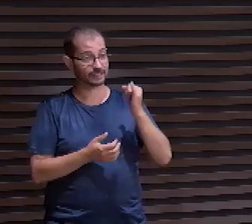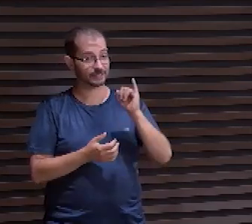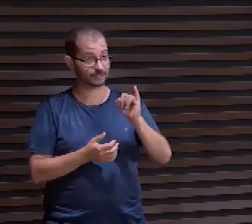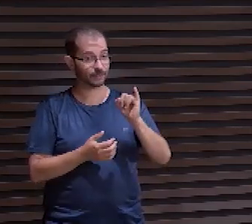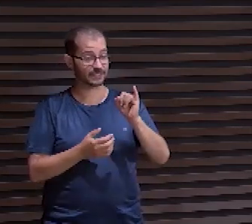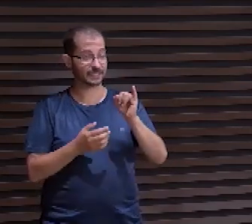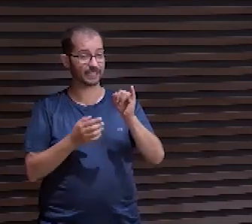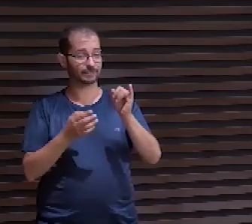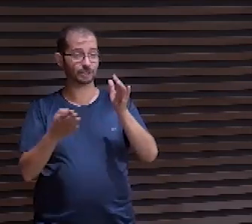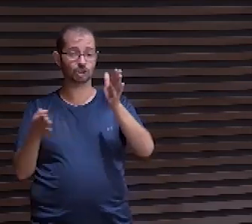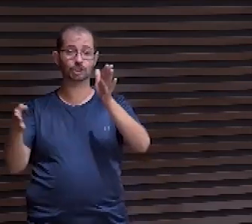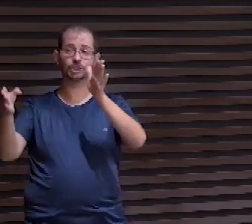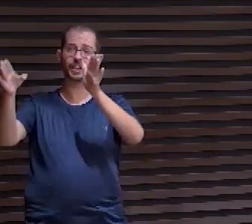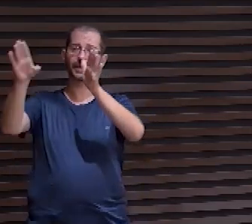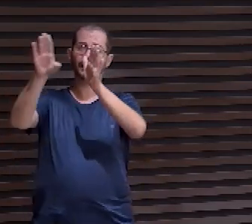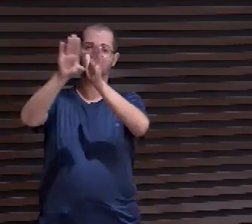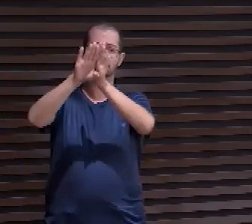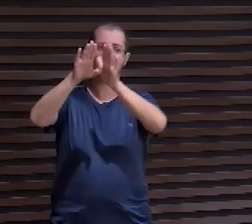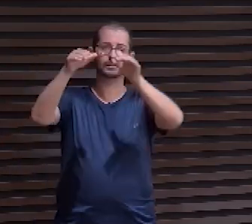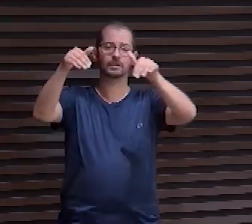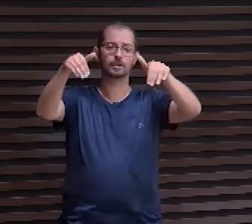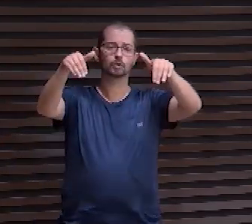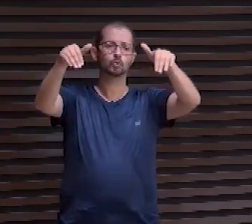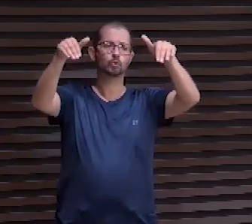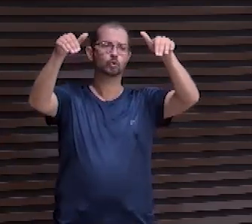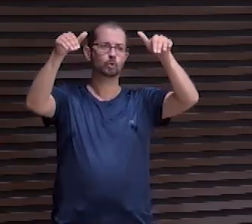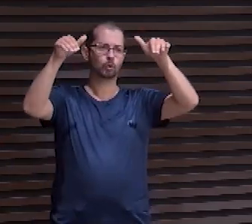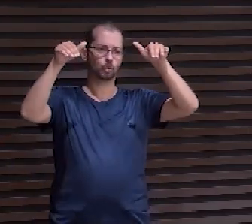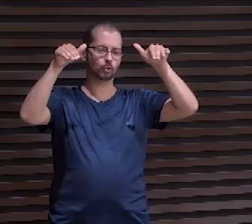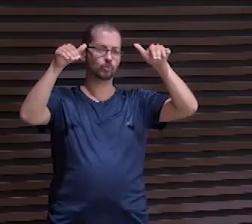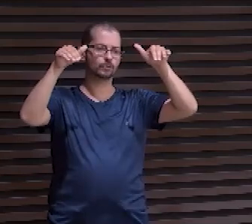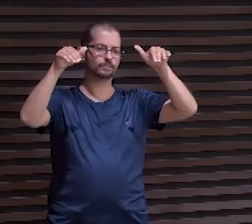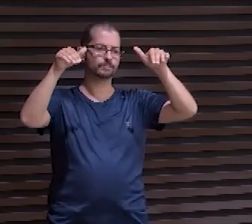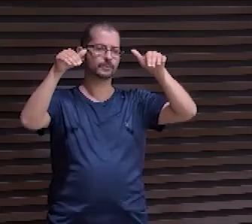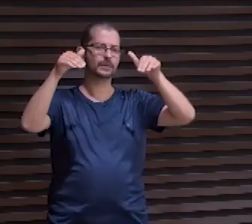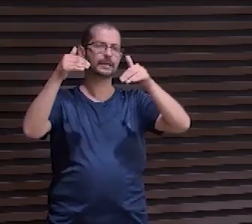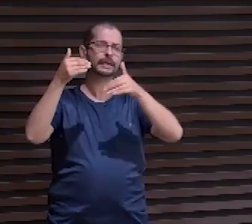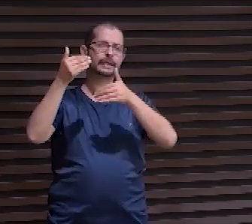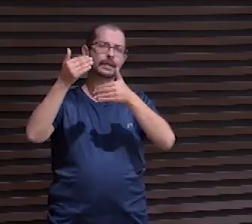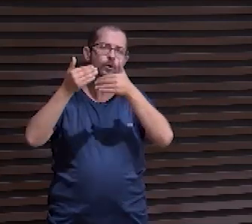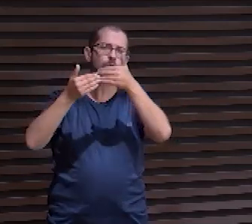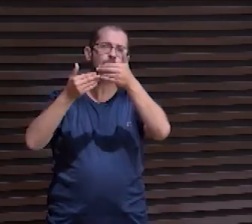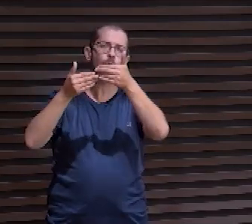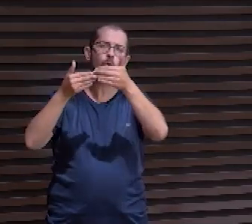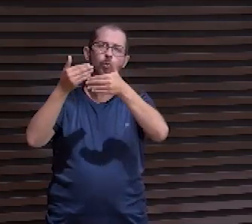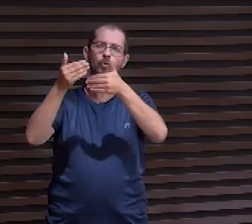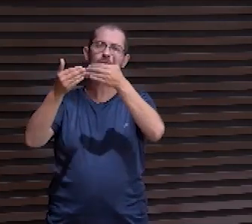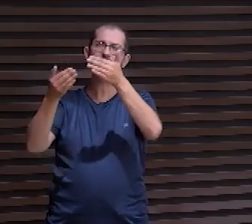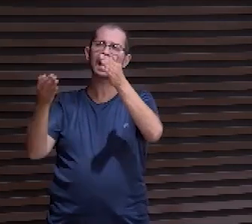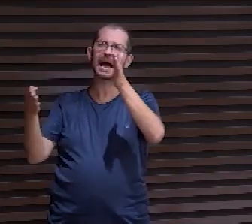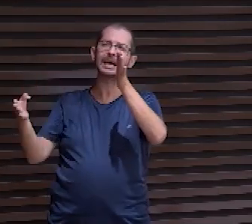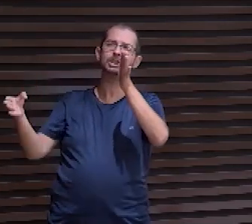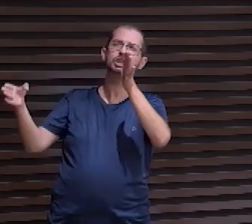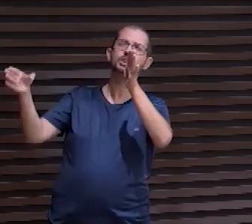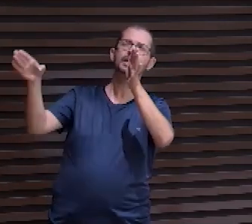trono, e o escritor diz: acheguemo-nos